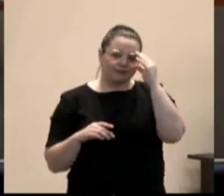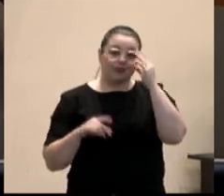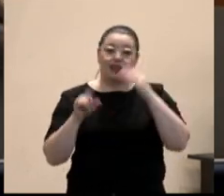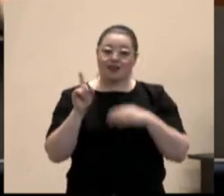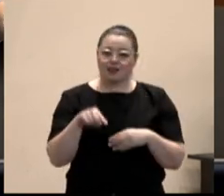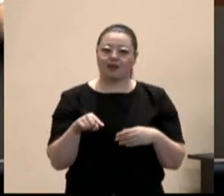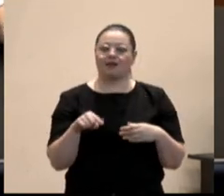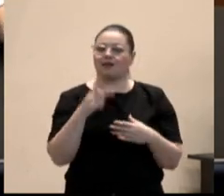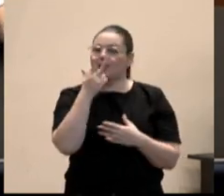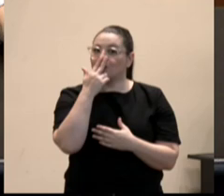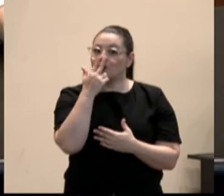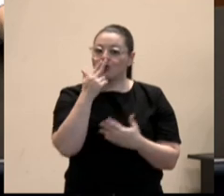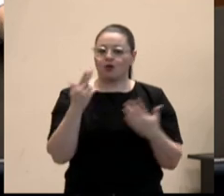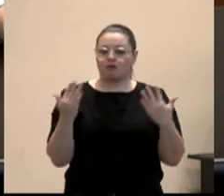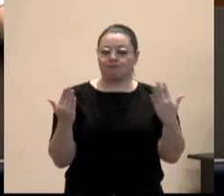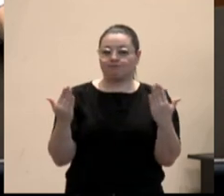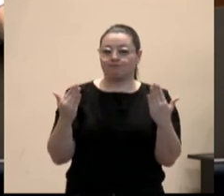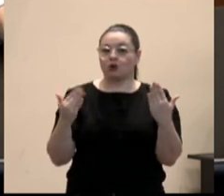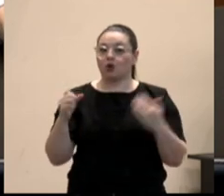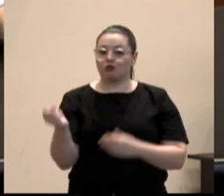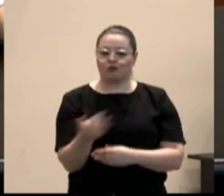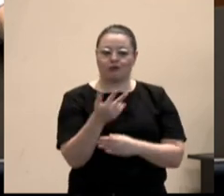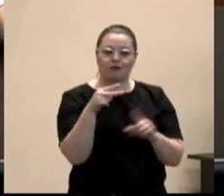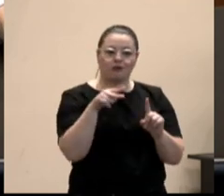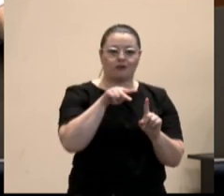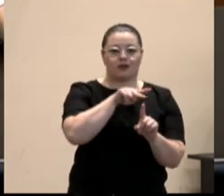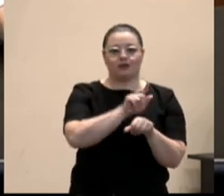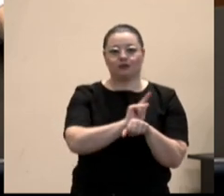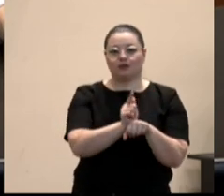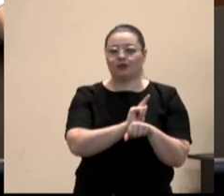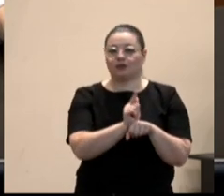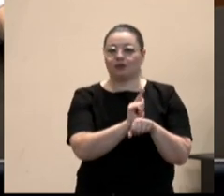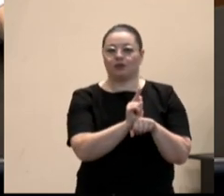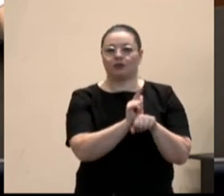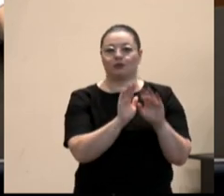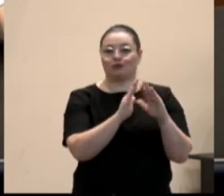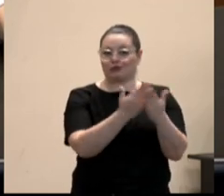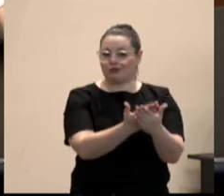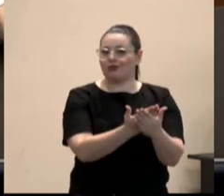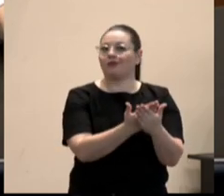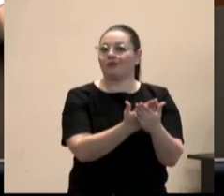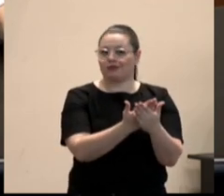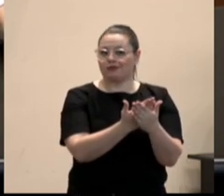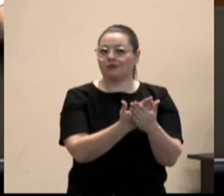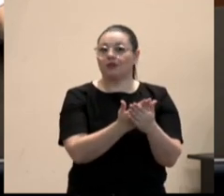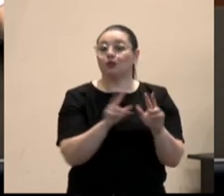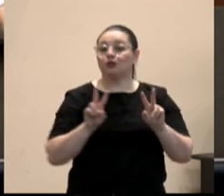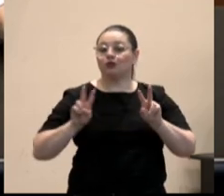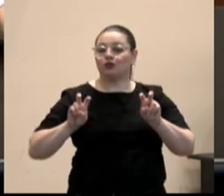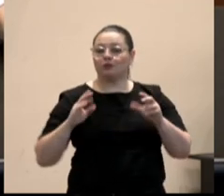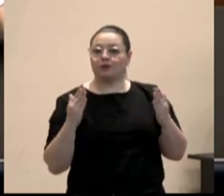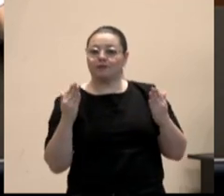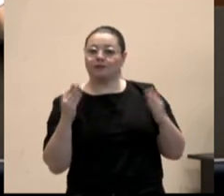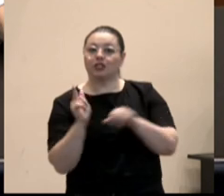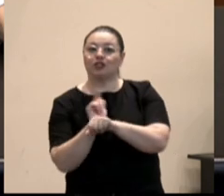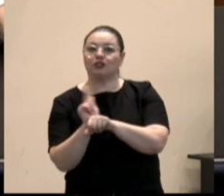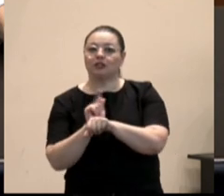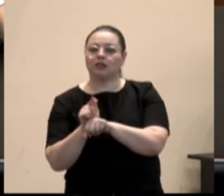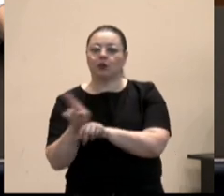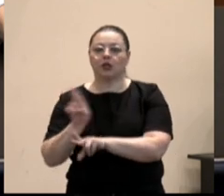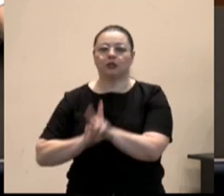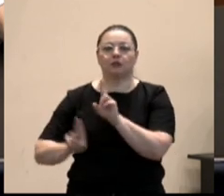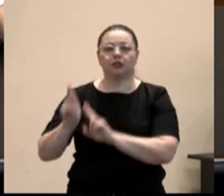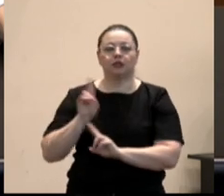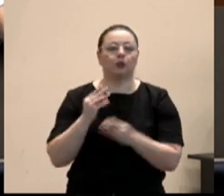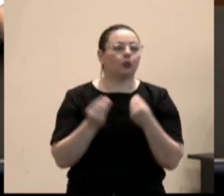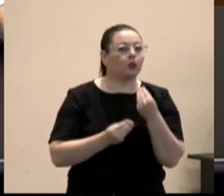novas perspectivas de gestão escolar, como a gestão por resultados, que associa